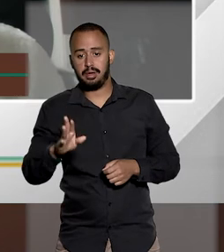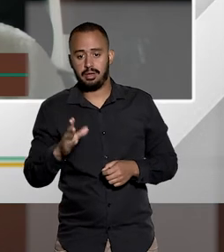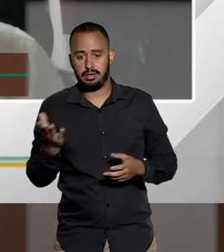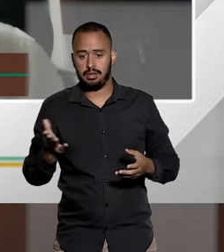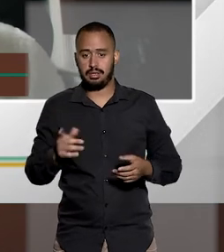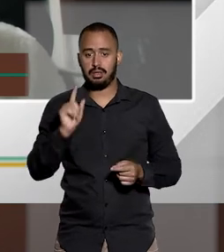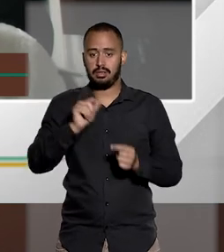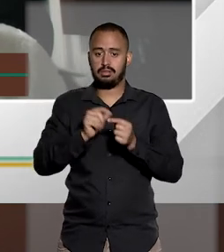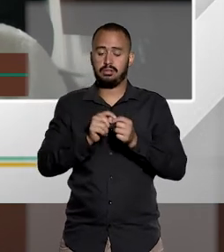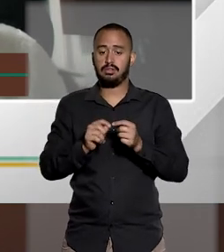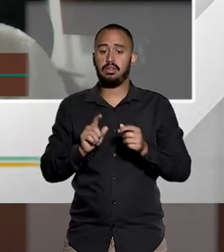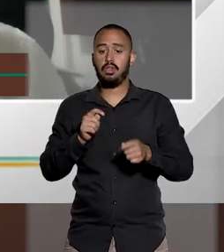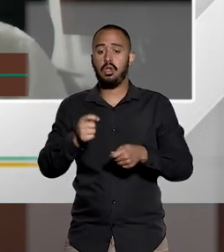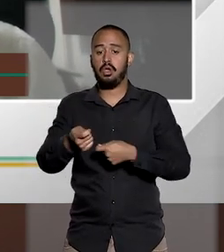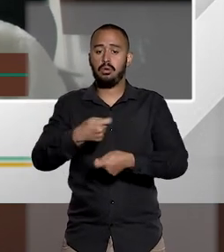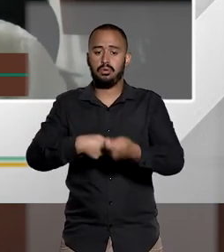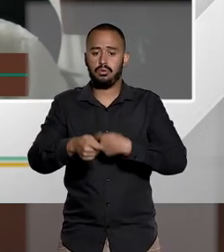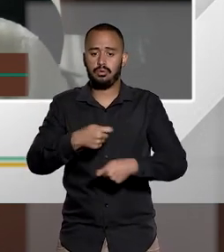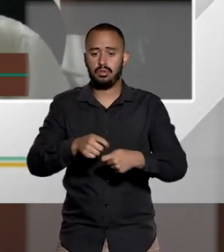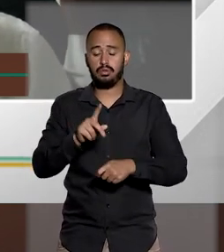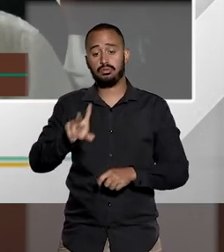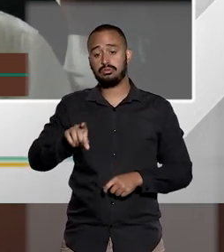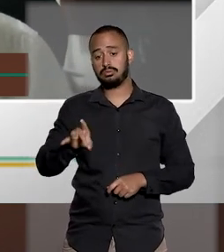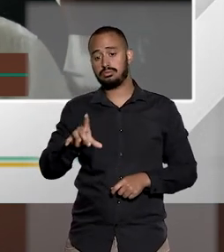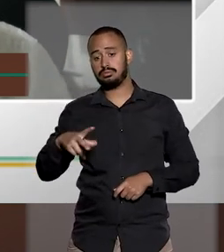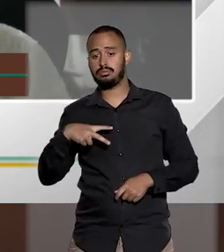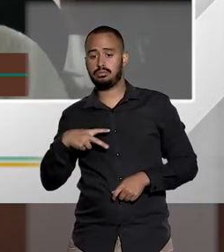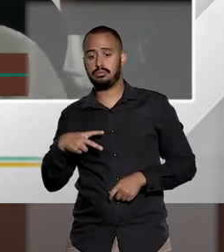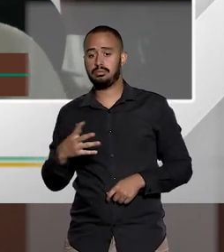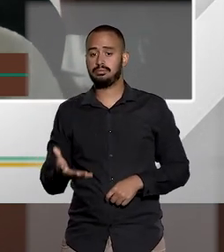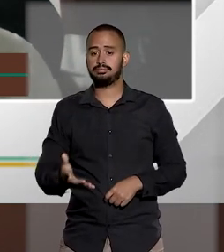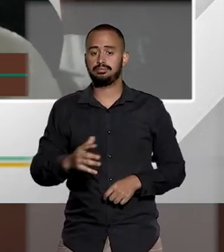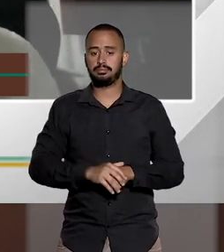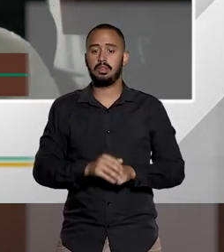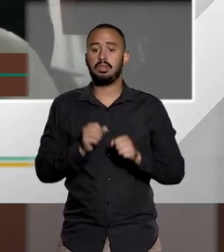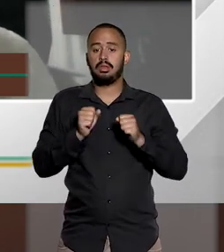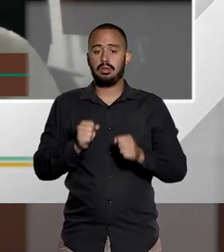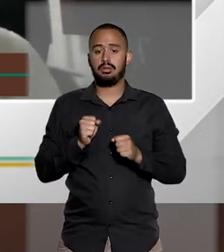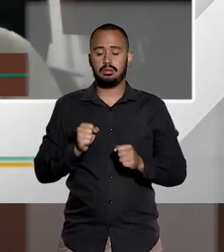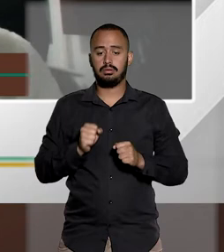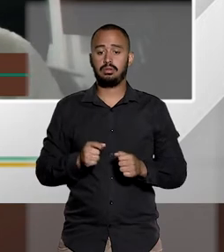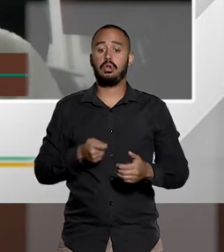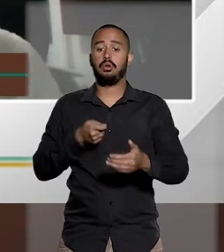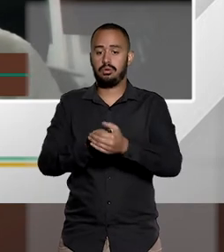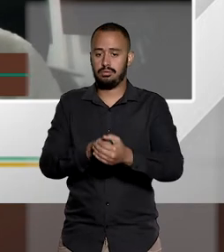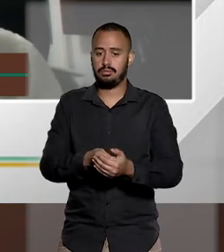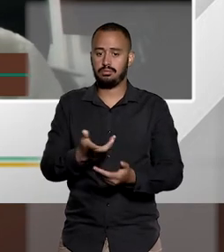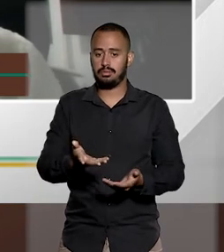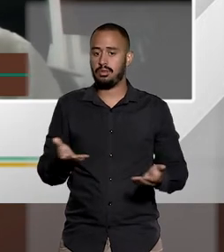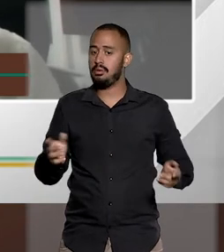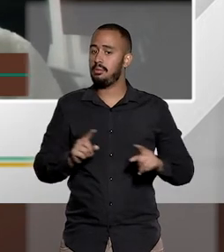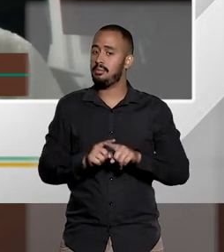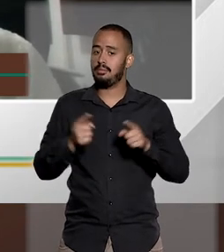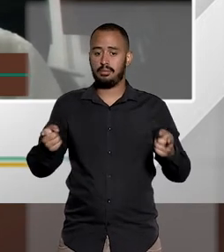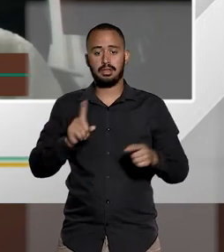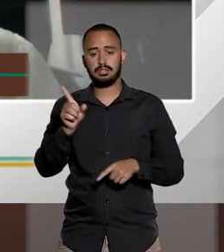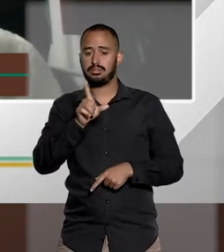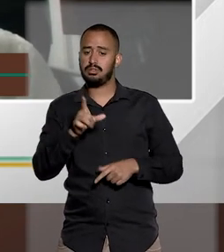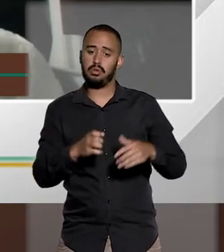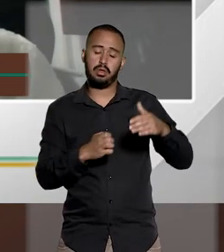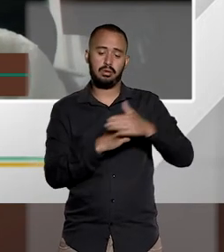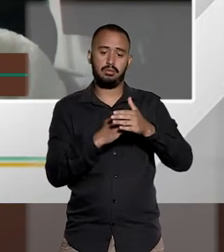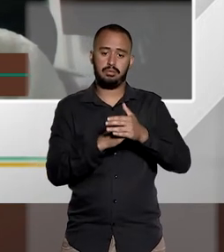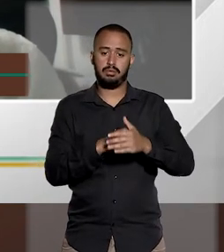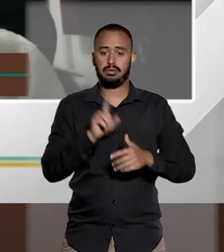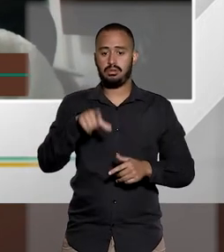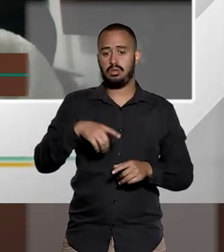uma atividade econômica desempenhada por particular e é perfeitamente possível a cobrança, mas não de outra concessionária.